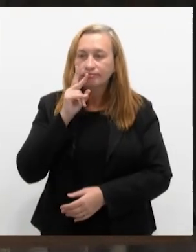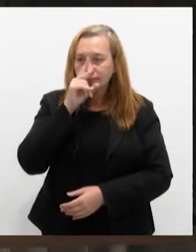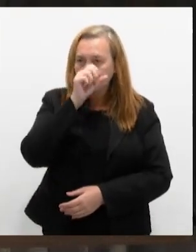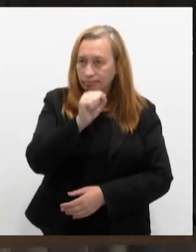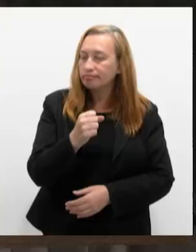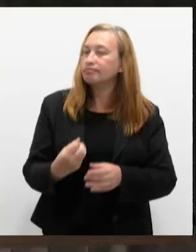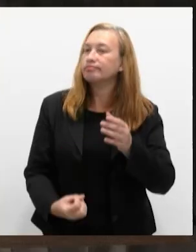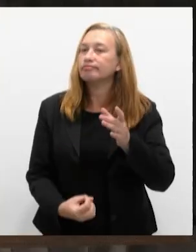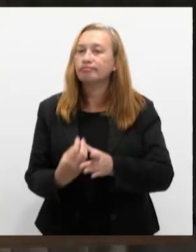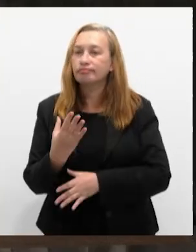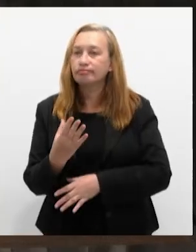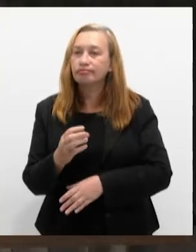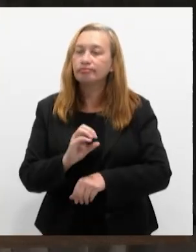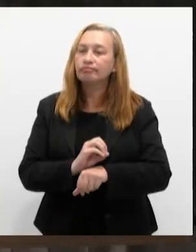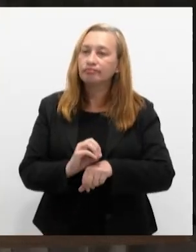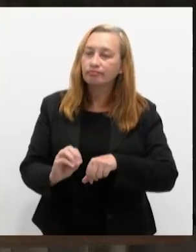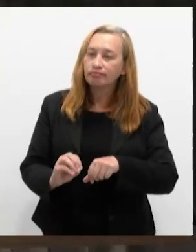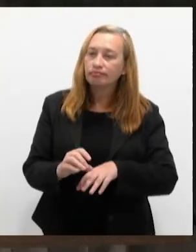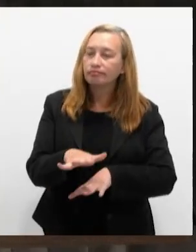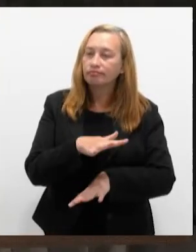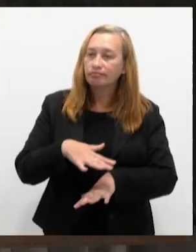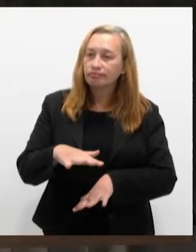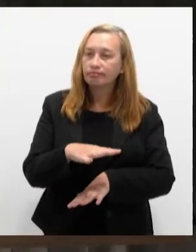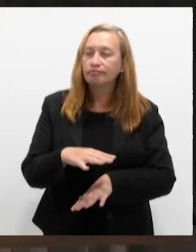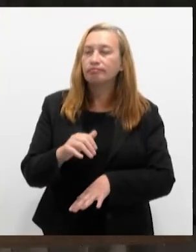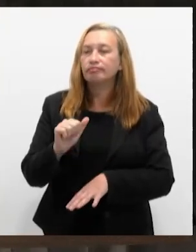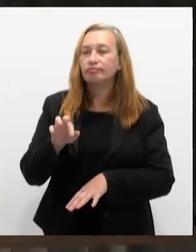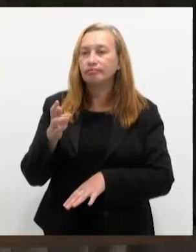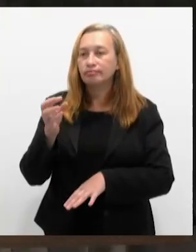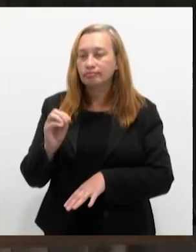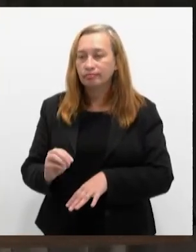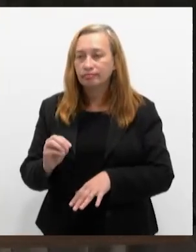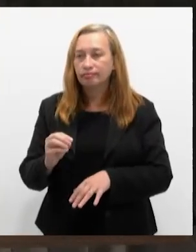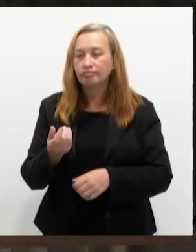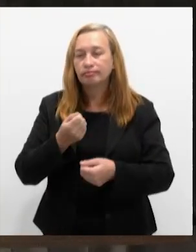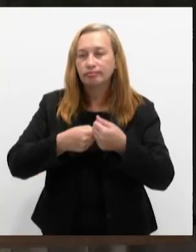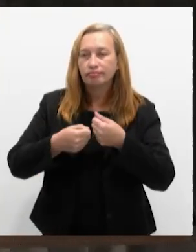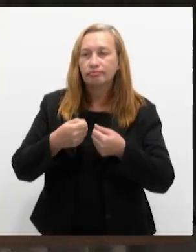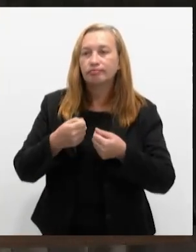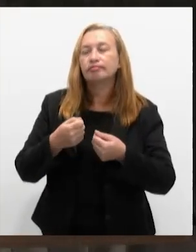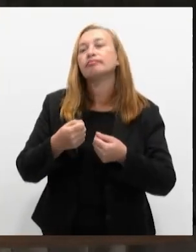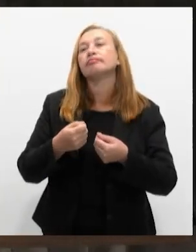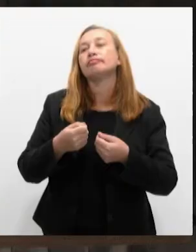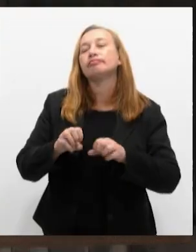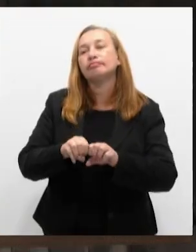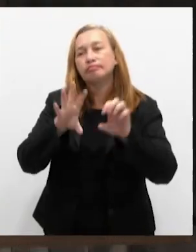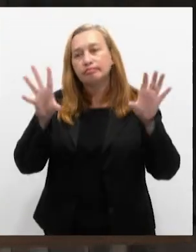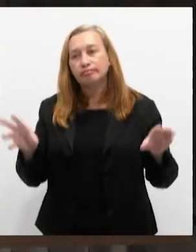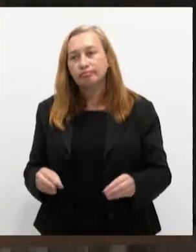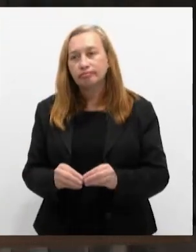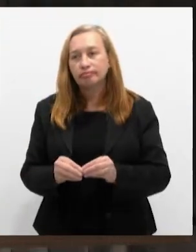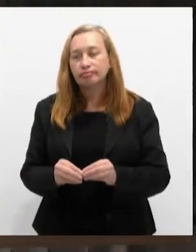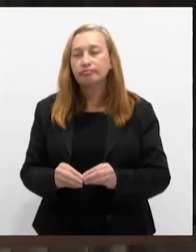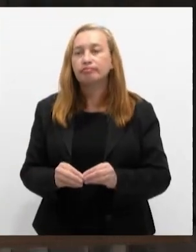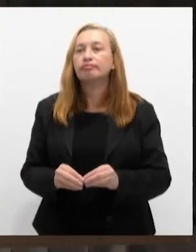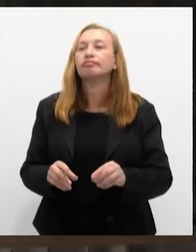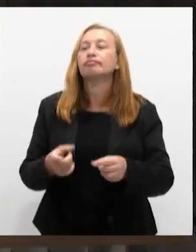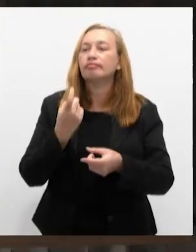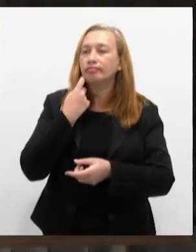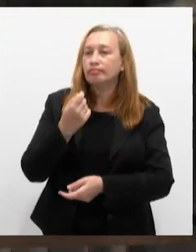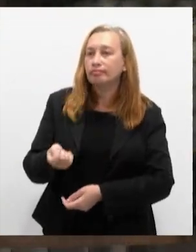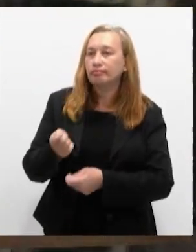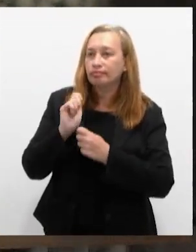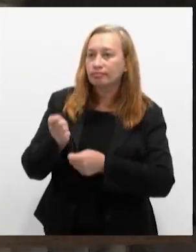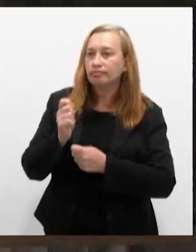fortaleça a produção dos orgânicos, da agroecologia, que fortaleça a agricultura familiar, a pesca